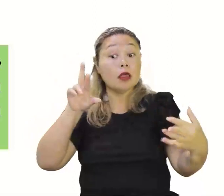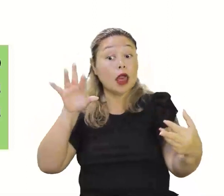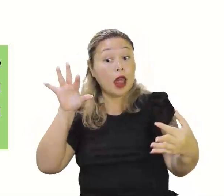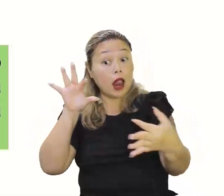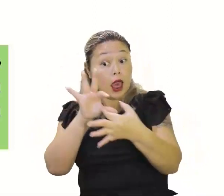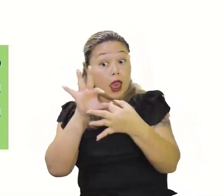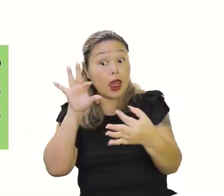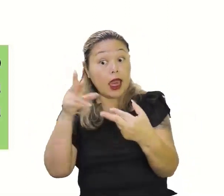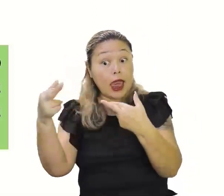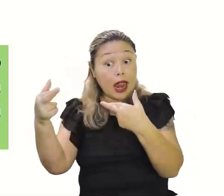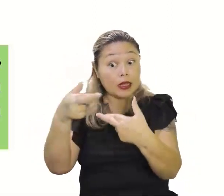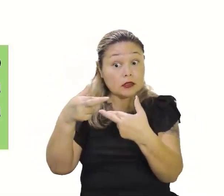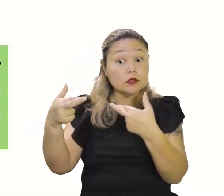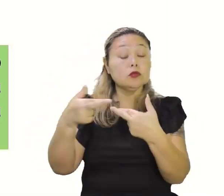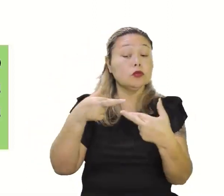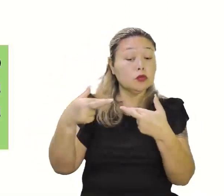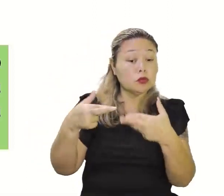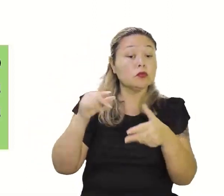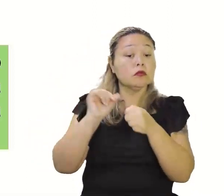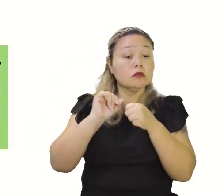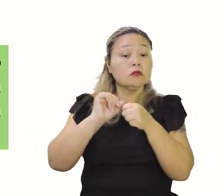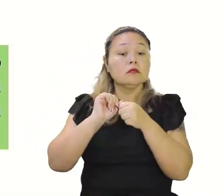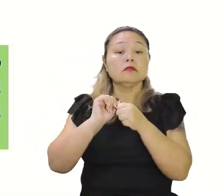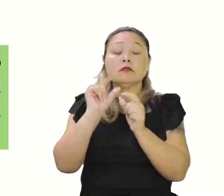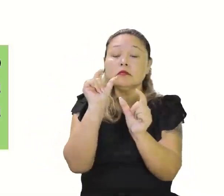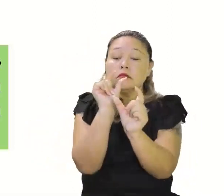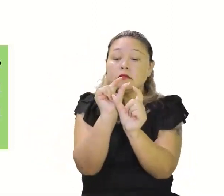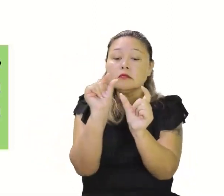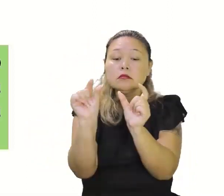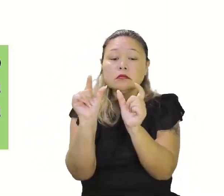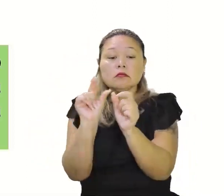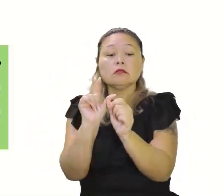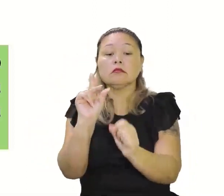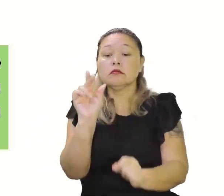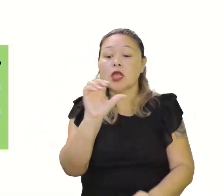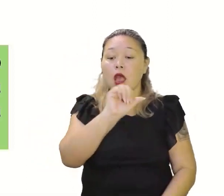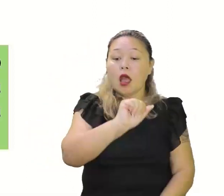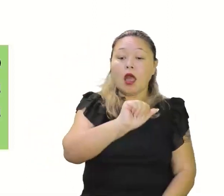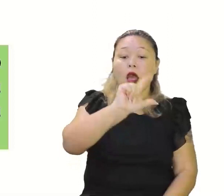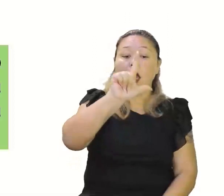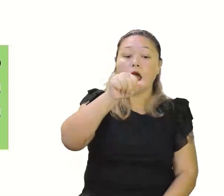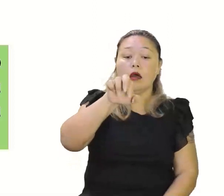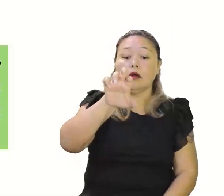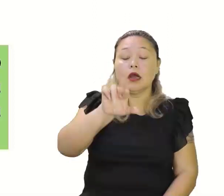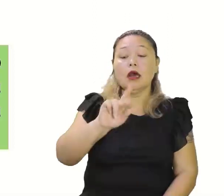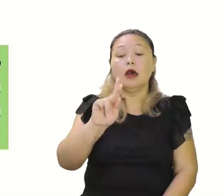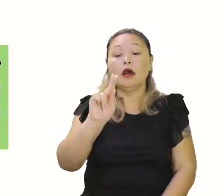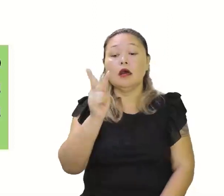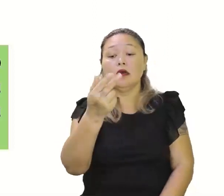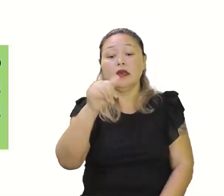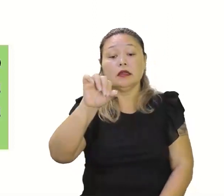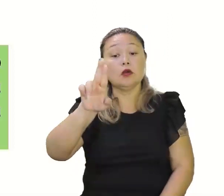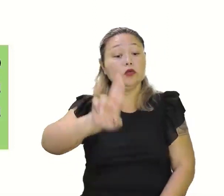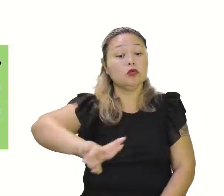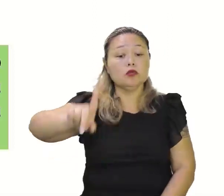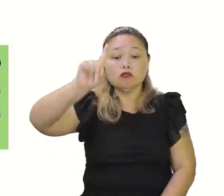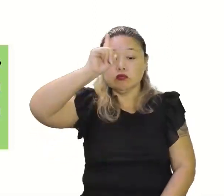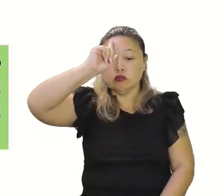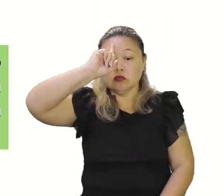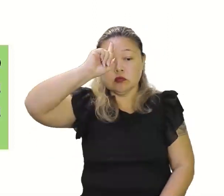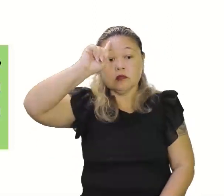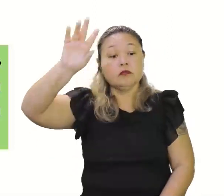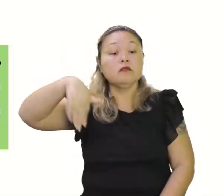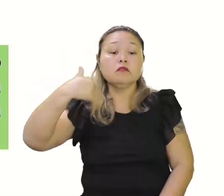entre si. As unidades de alqueire e hectares são muito utilizadas no nosso dia a dia. E